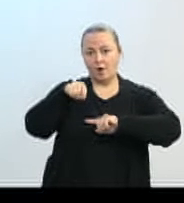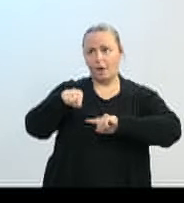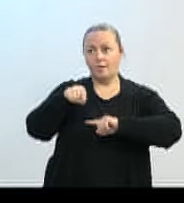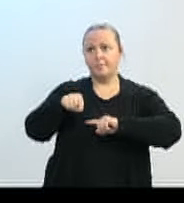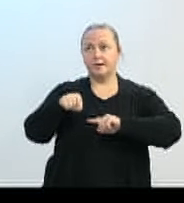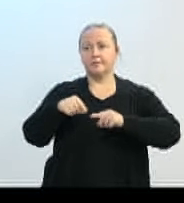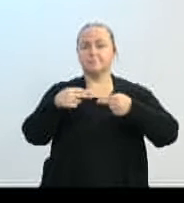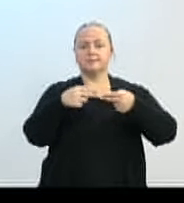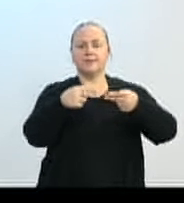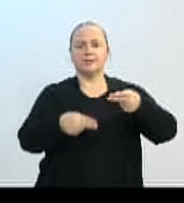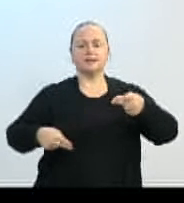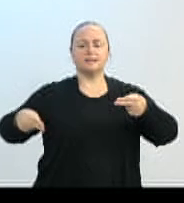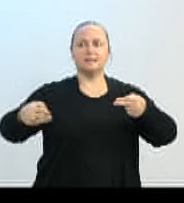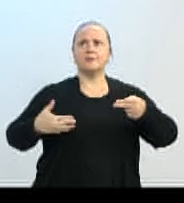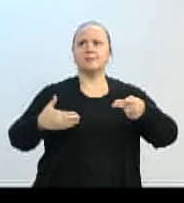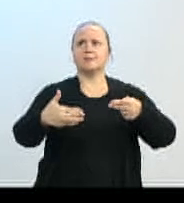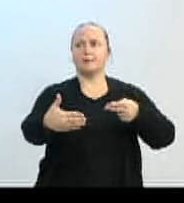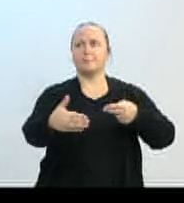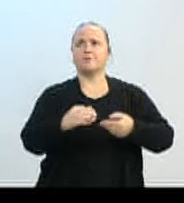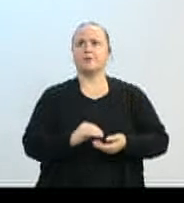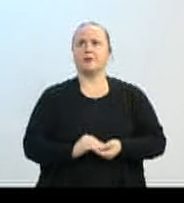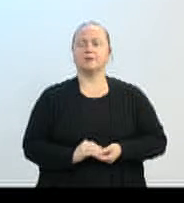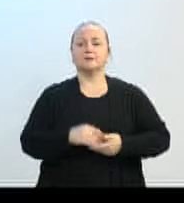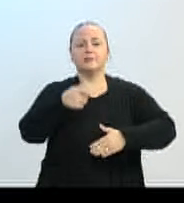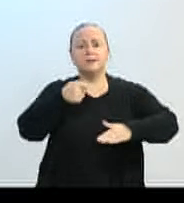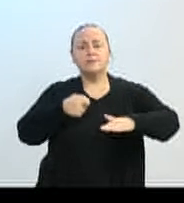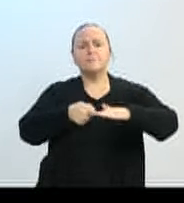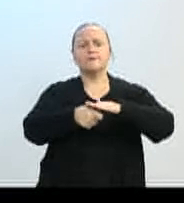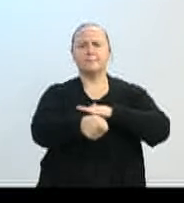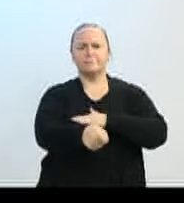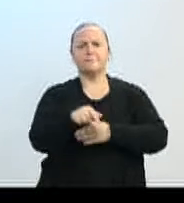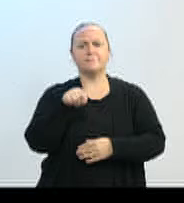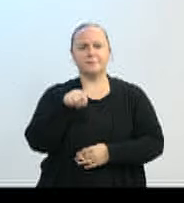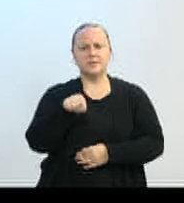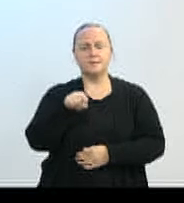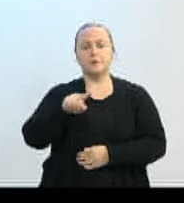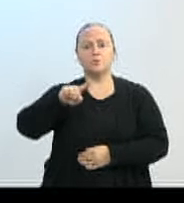à nossa comunidade e foram investidos, vereador Tuca, mais de